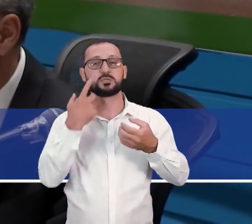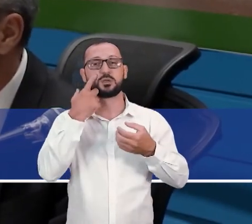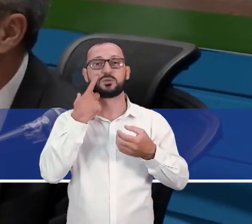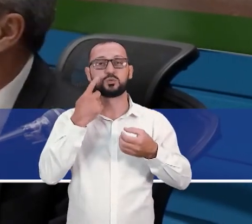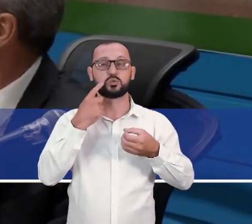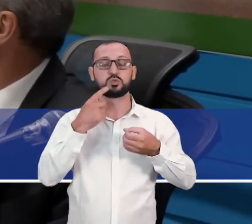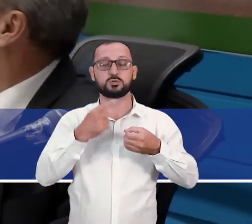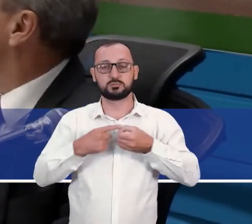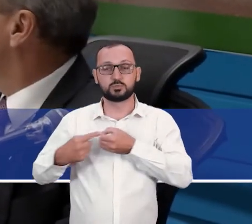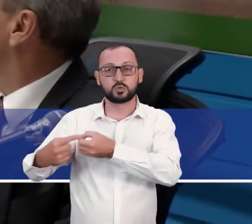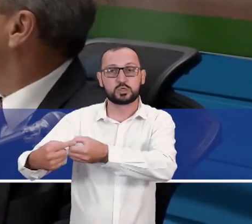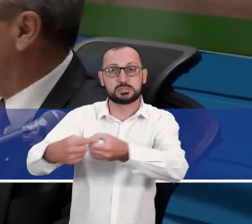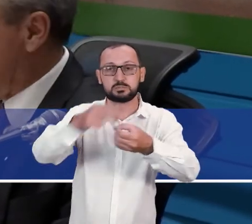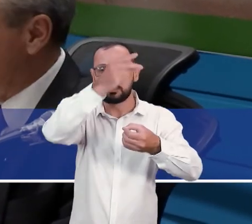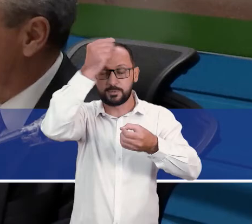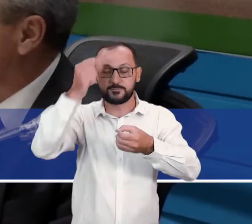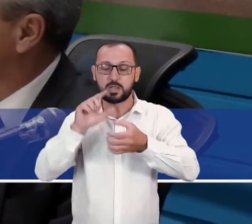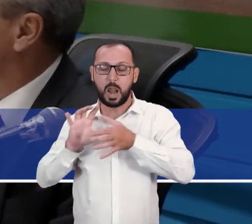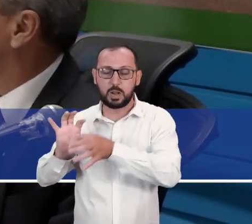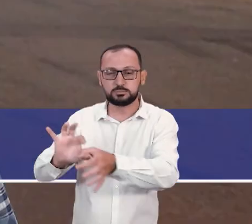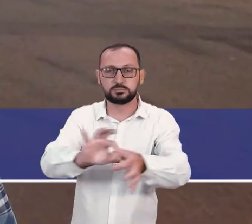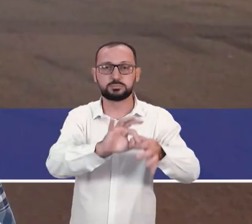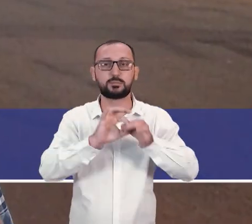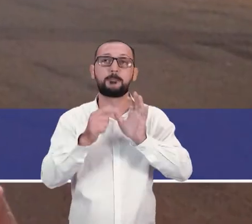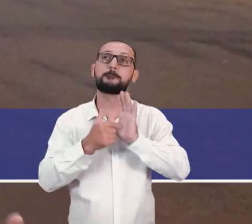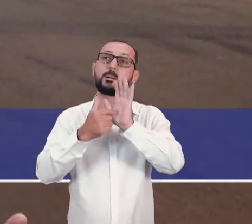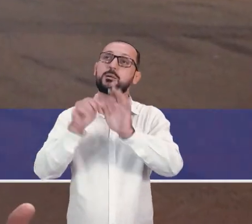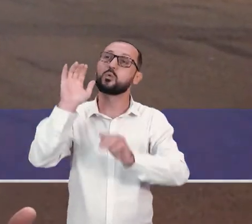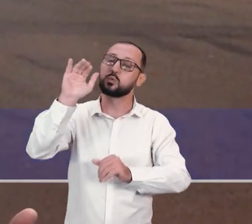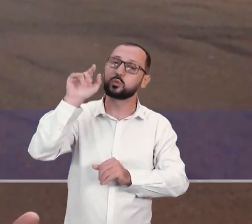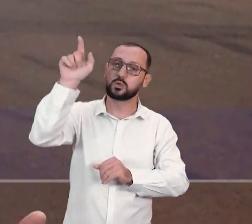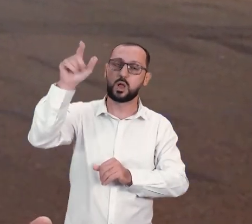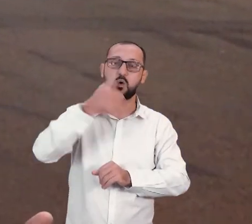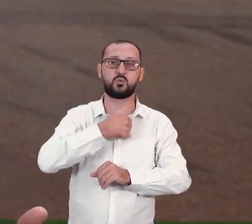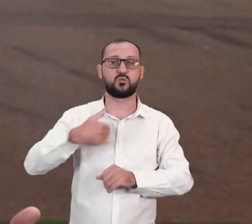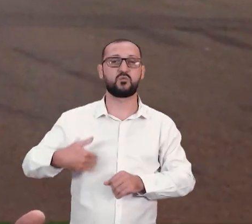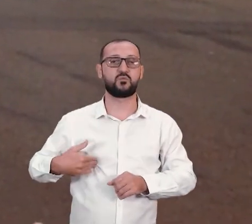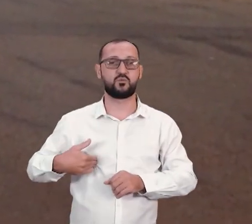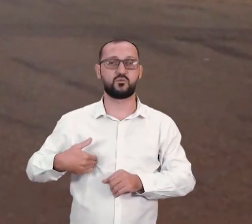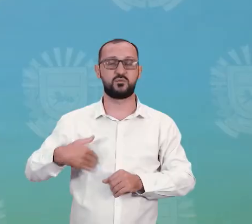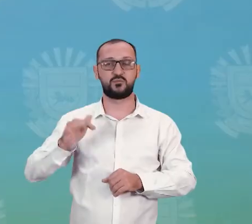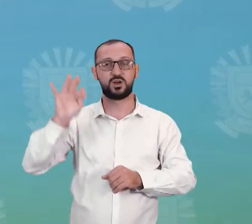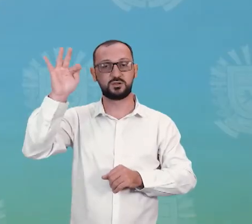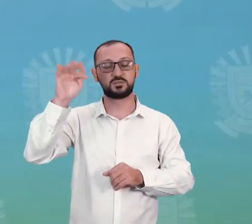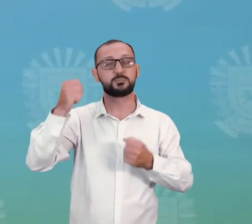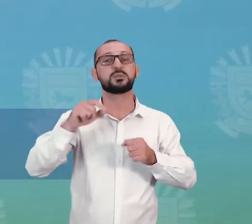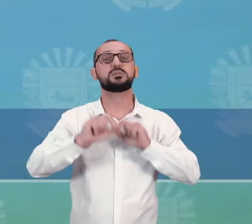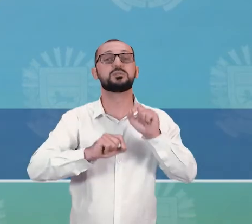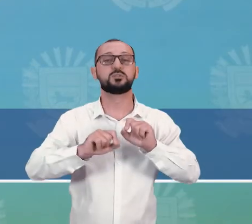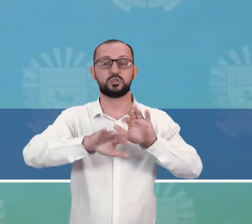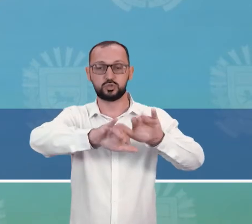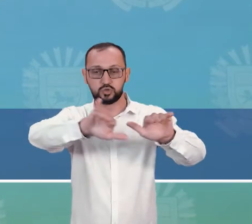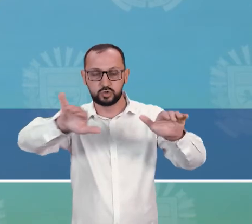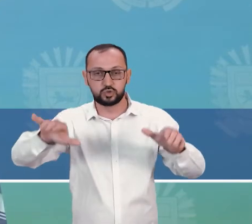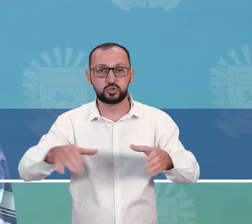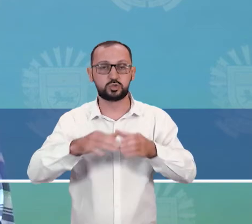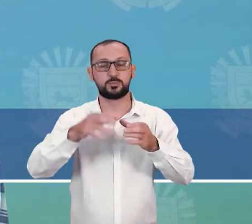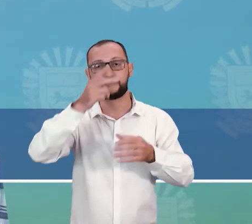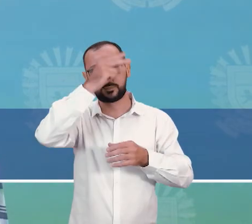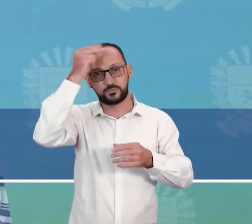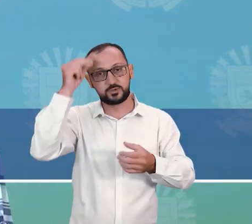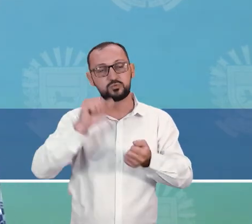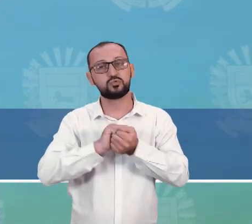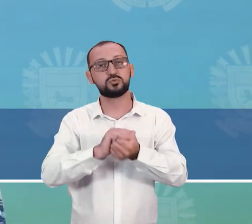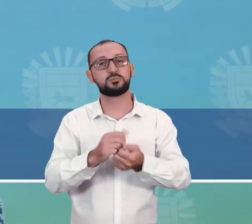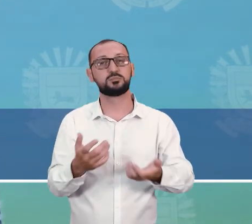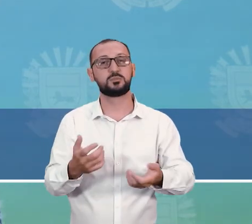a necessidade de união dos executivos municipais apresentarem a demanda ao governo federal. O que nós precisamos, gente, é